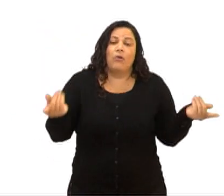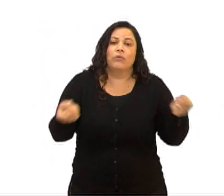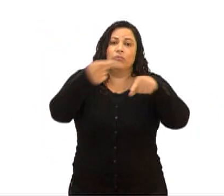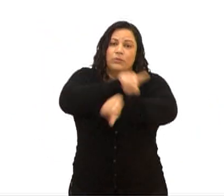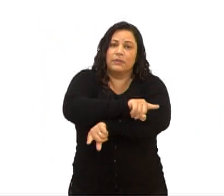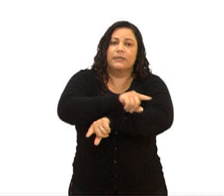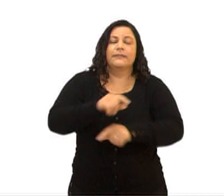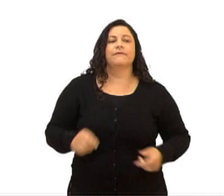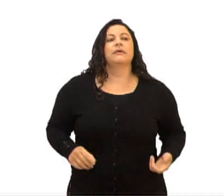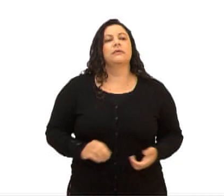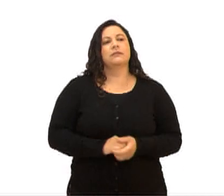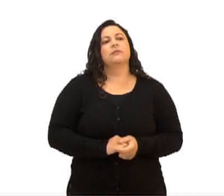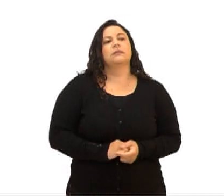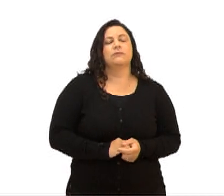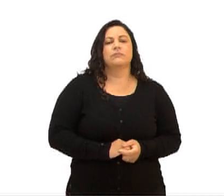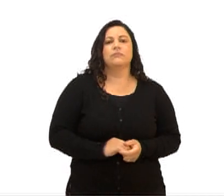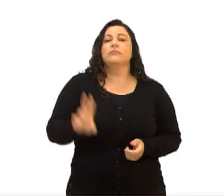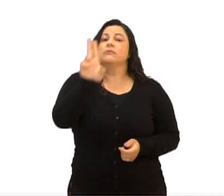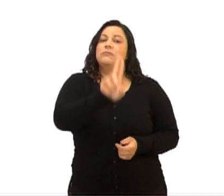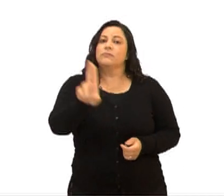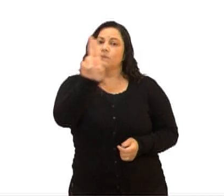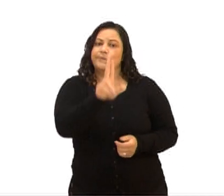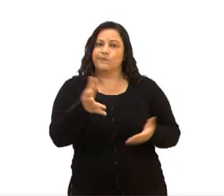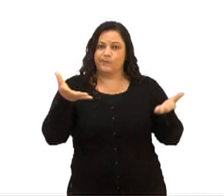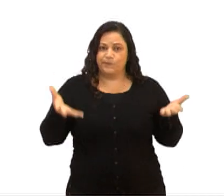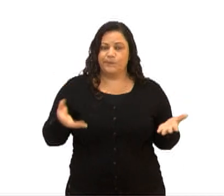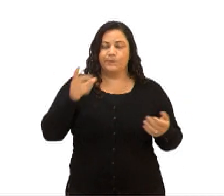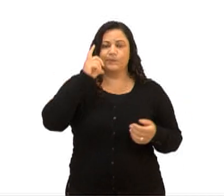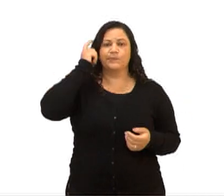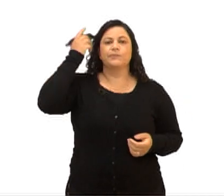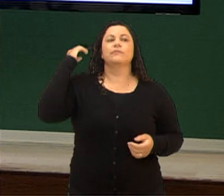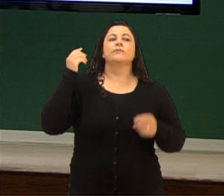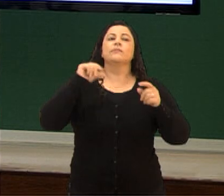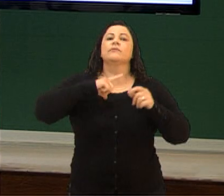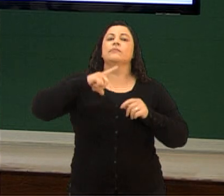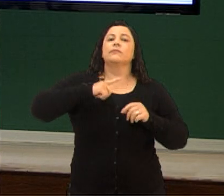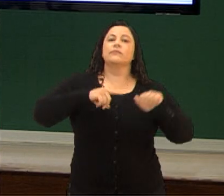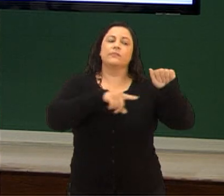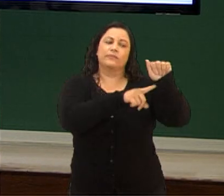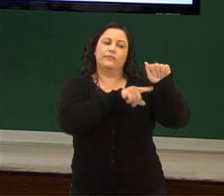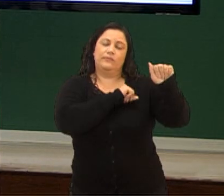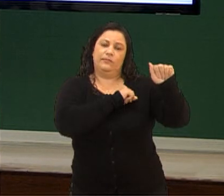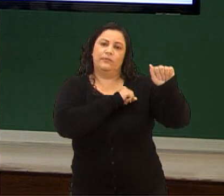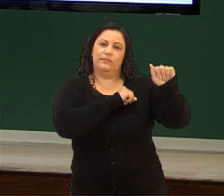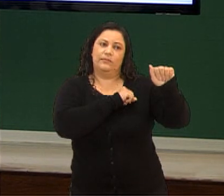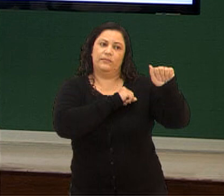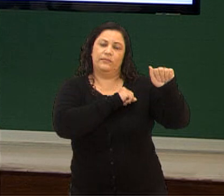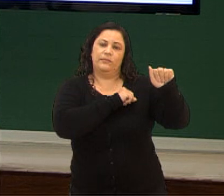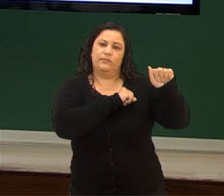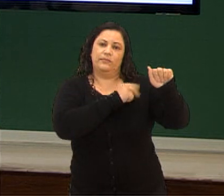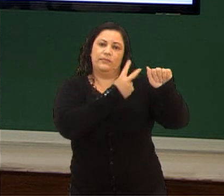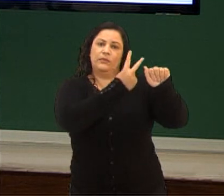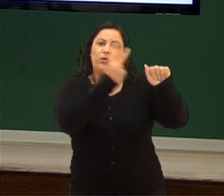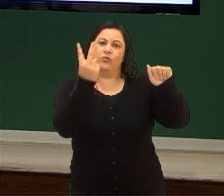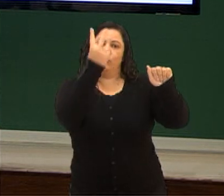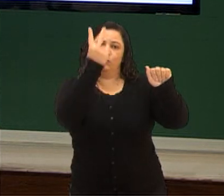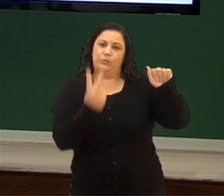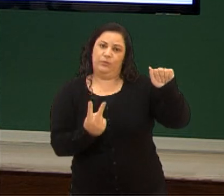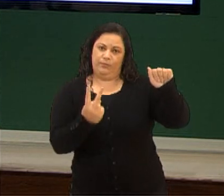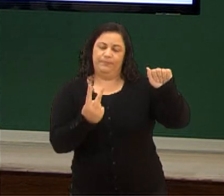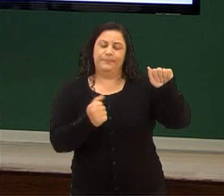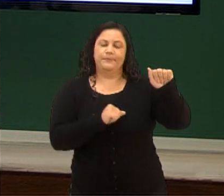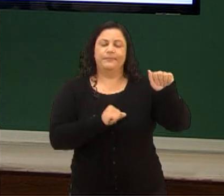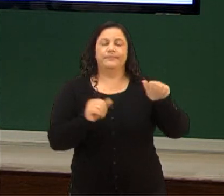adjunta. Faremos isso usando os seguintes passos. Então aqui eu tenho a matriz A, ordem 2 por 2, certo? O que eu vou